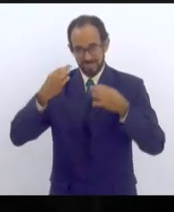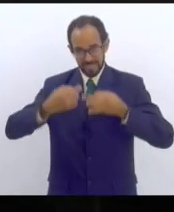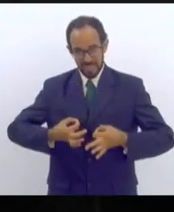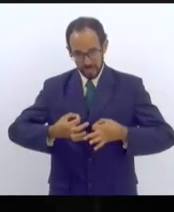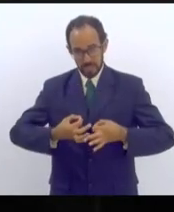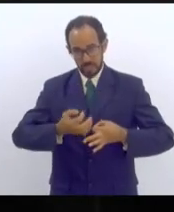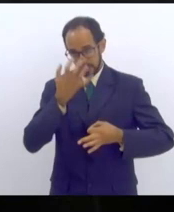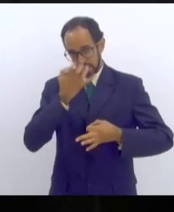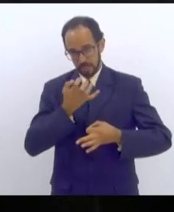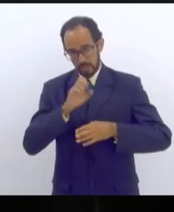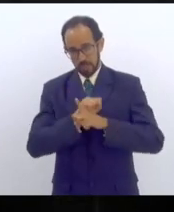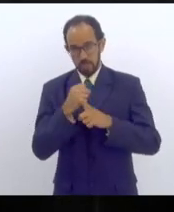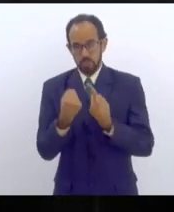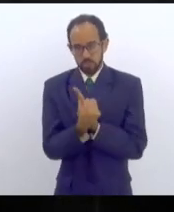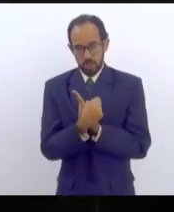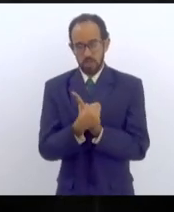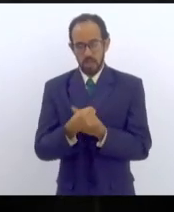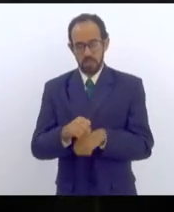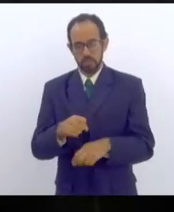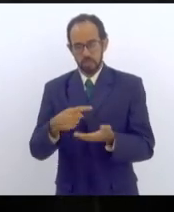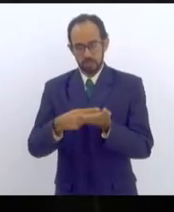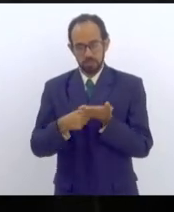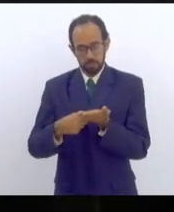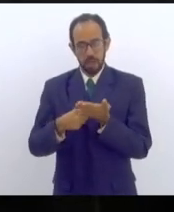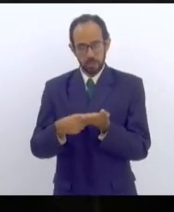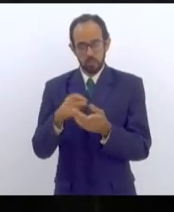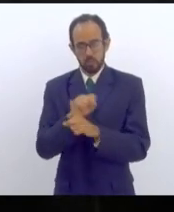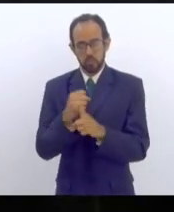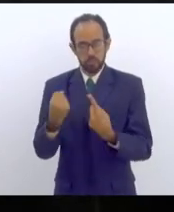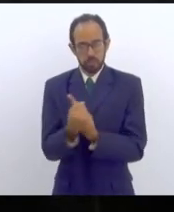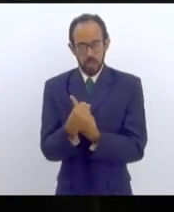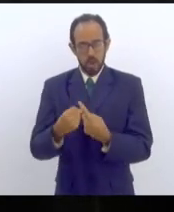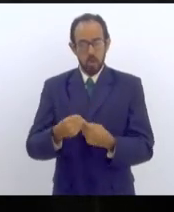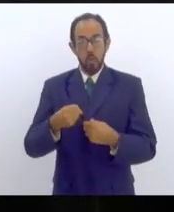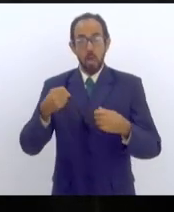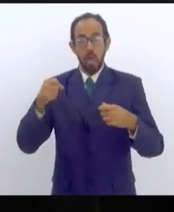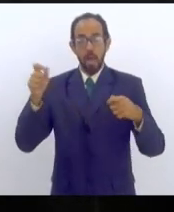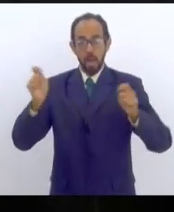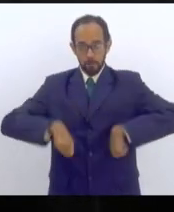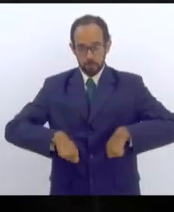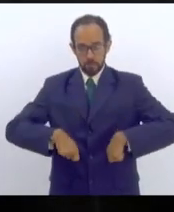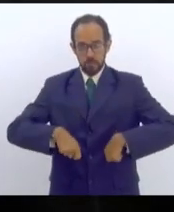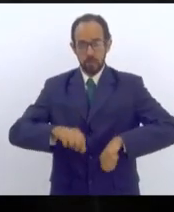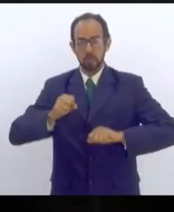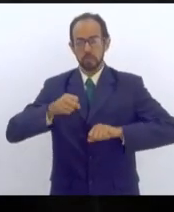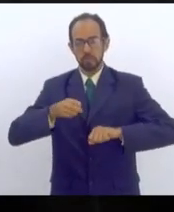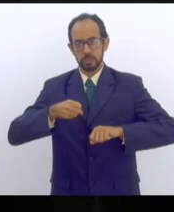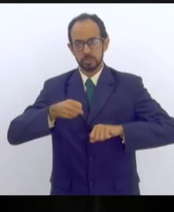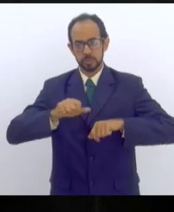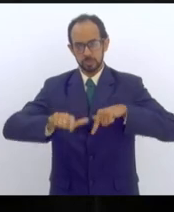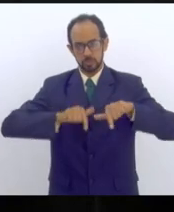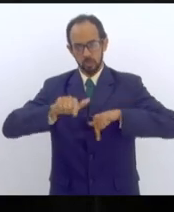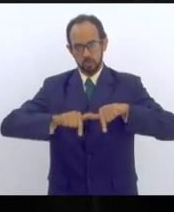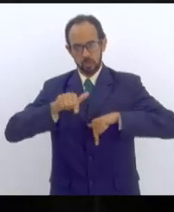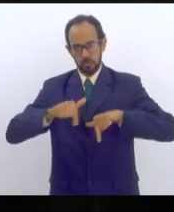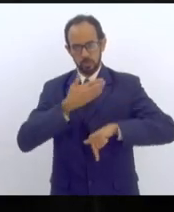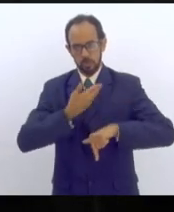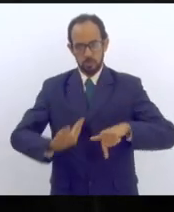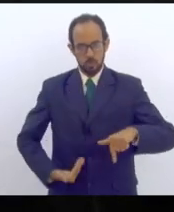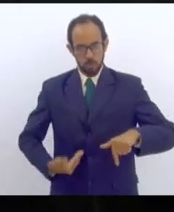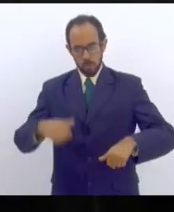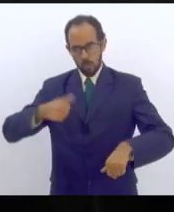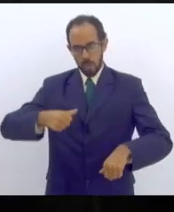nossa sociedade. Tal pacto social só será possível com um serviço público de